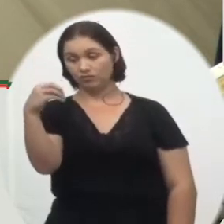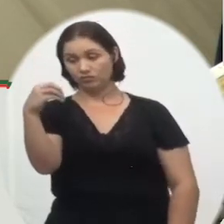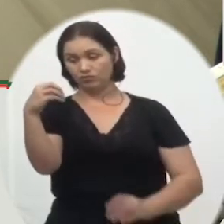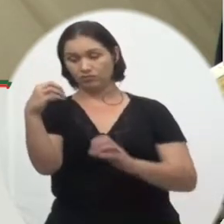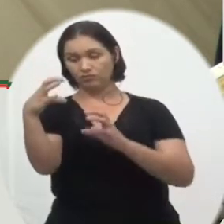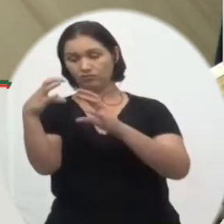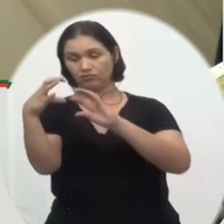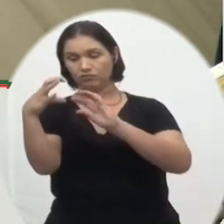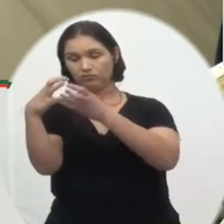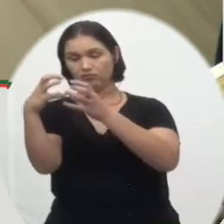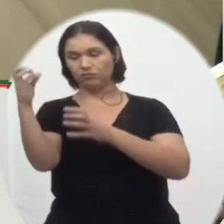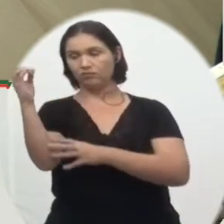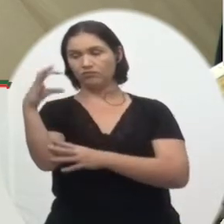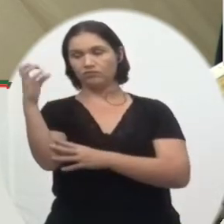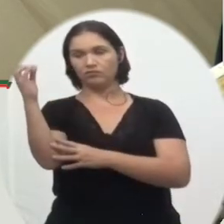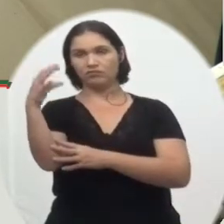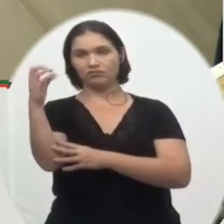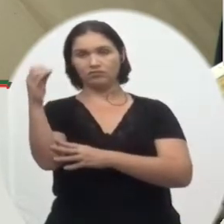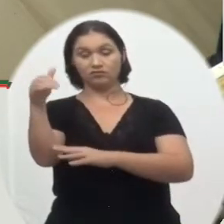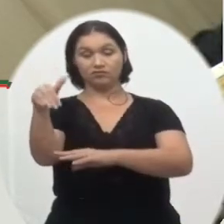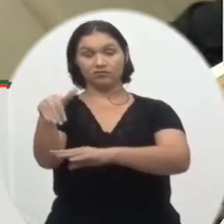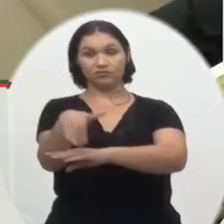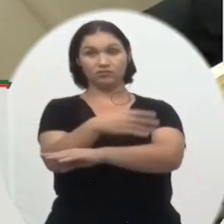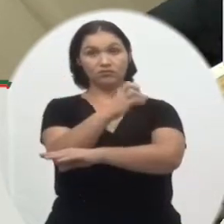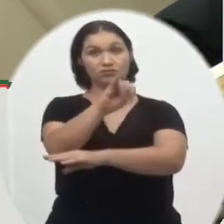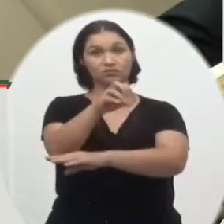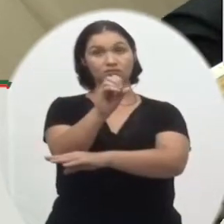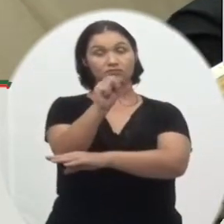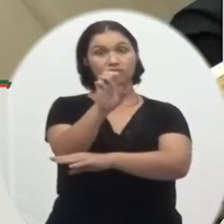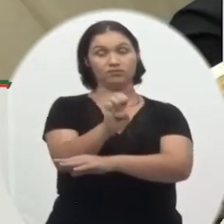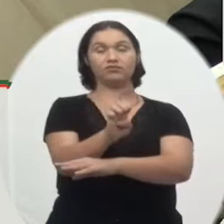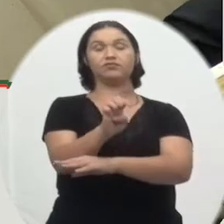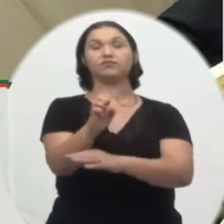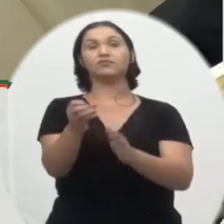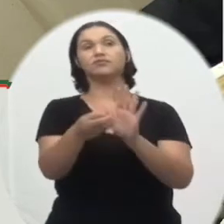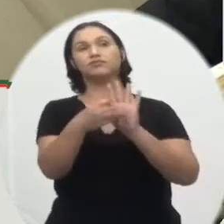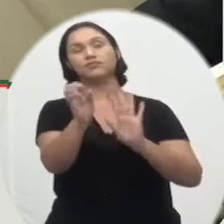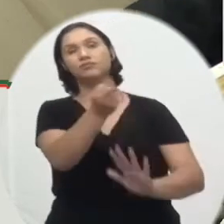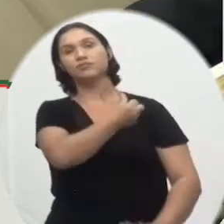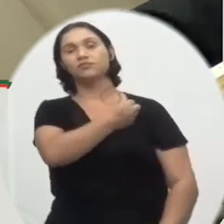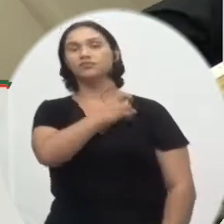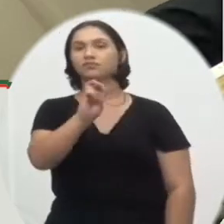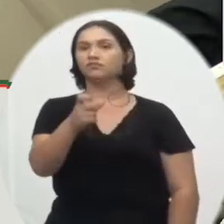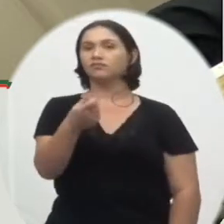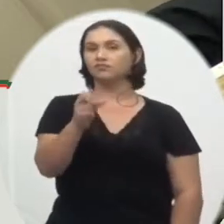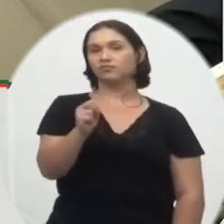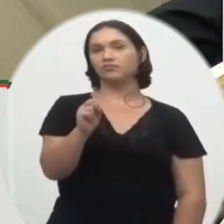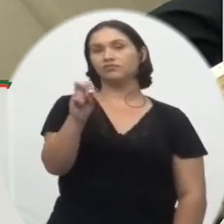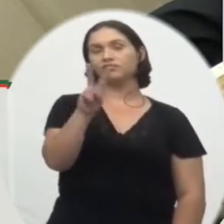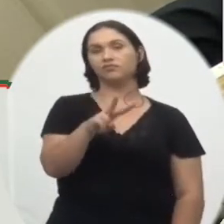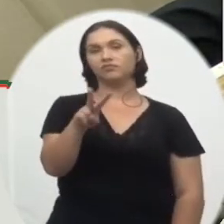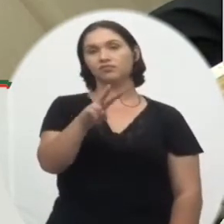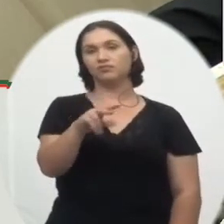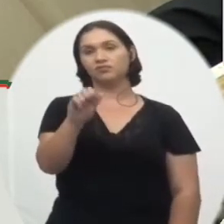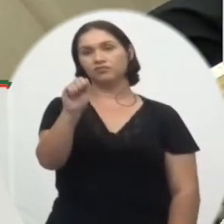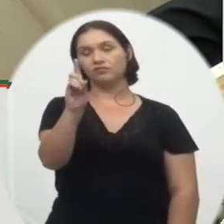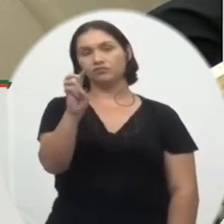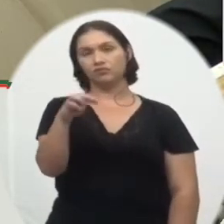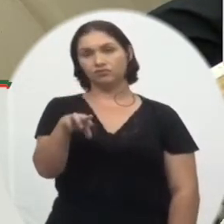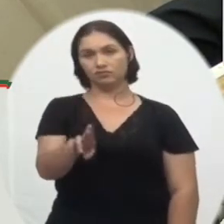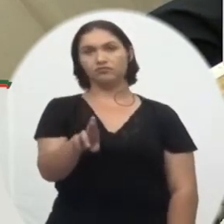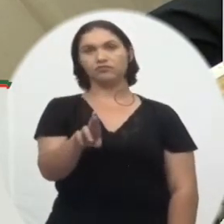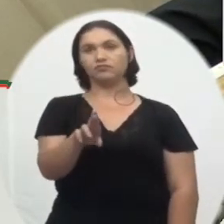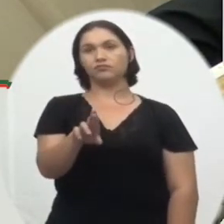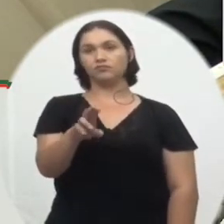na rua José Martinho Teixeira da comunidade Vila Maria. Indicação número 568/2019, de autoria do vereador Ademir Donato,